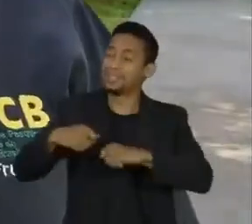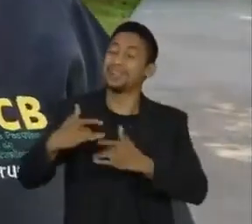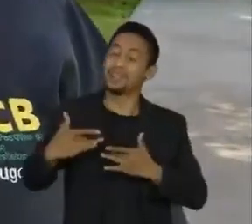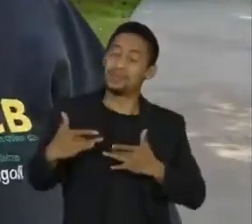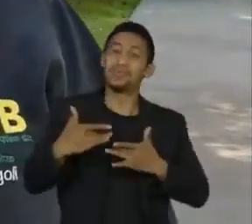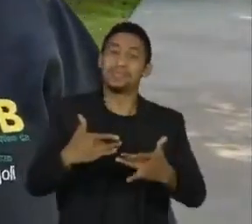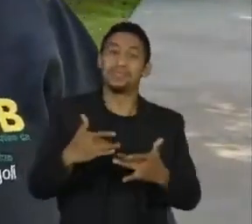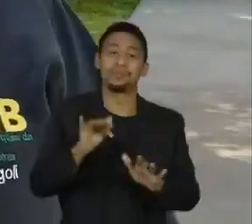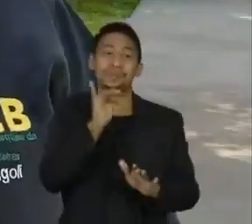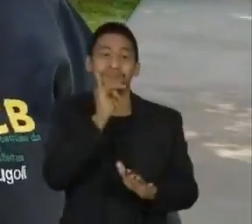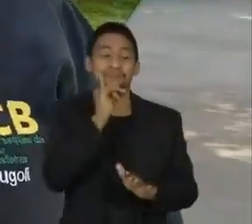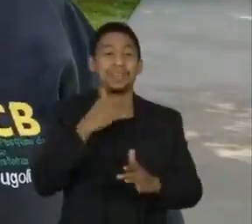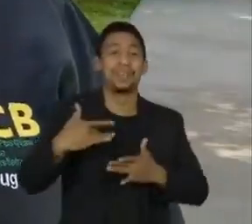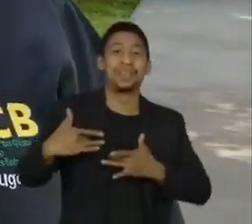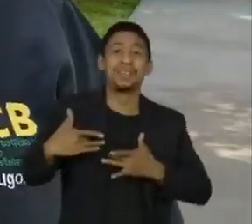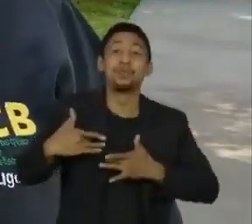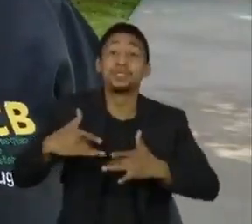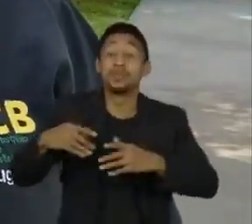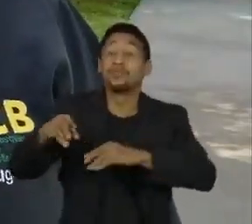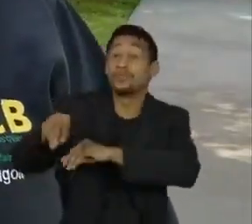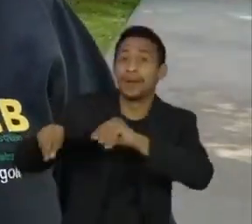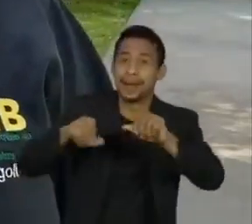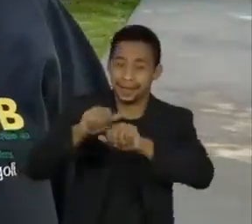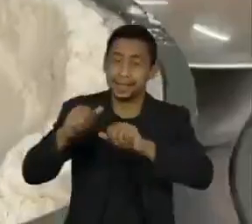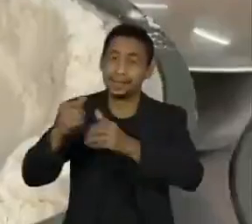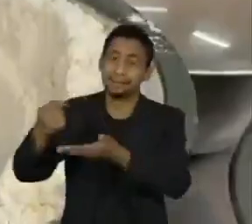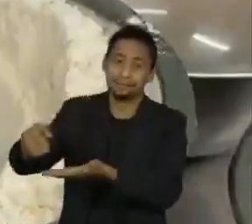doação de farinha, né? Cada saca de farinha custa